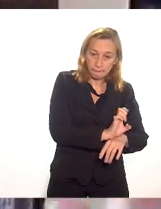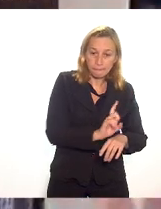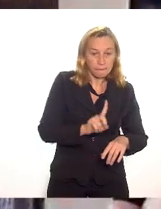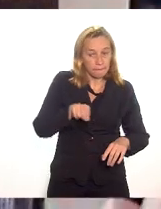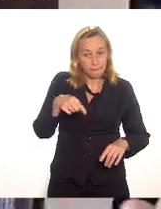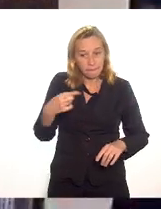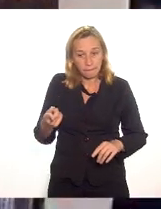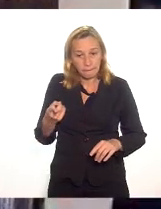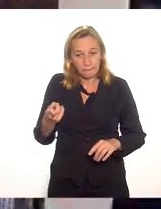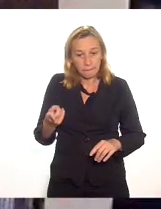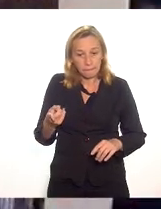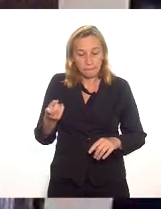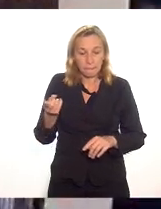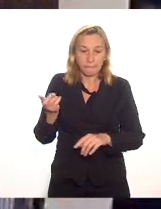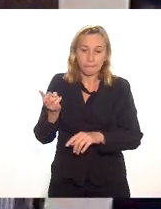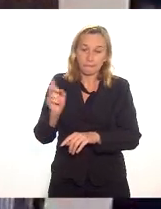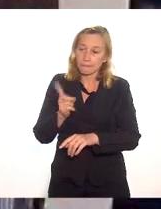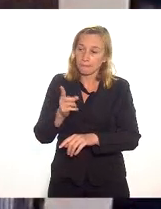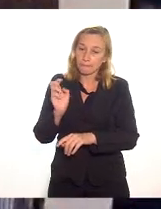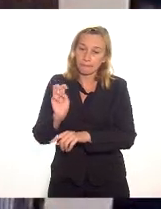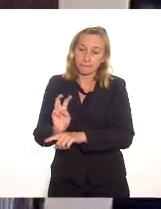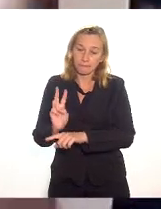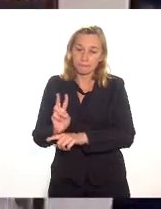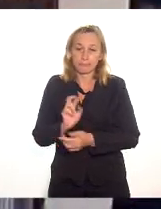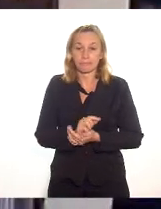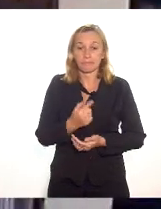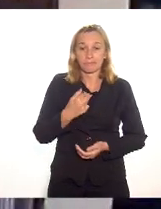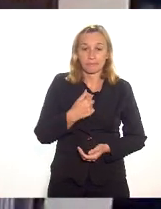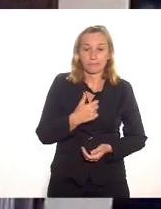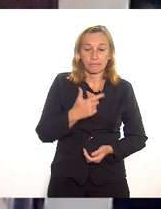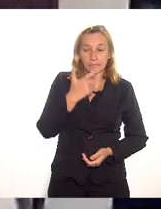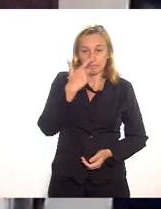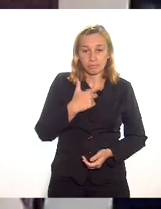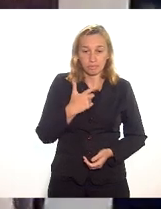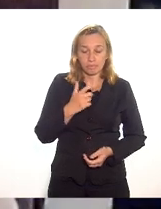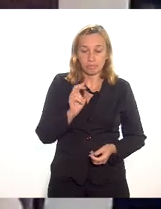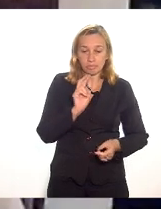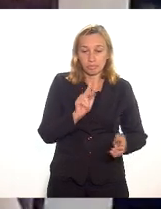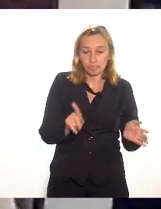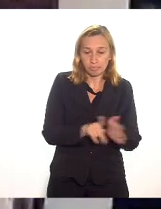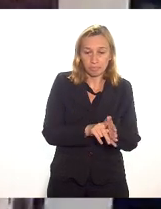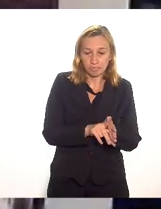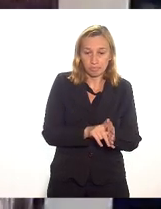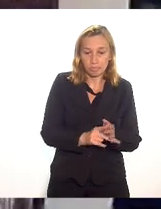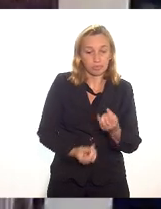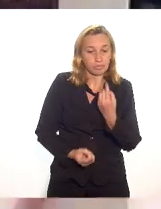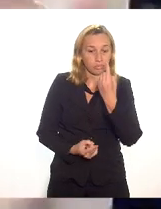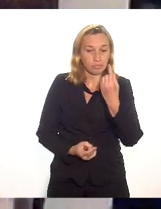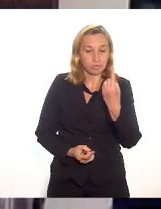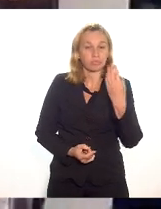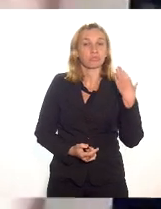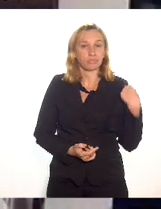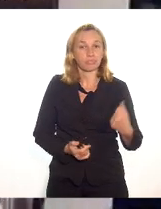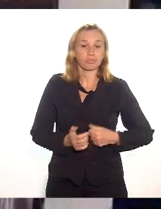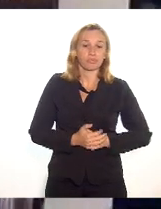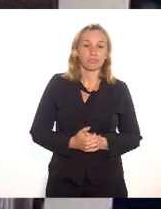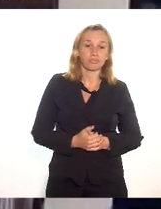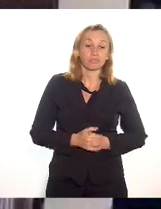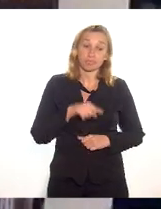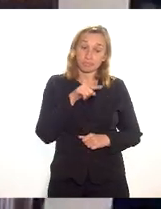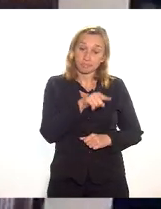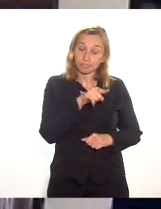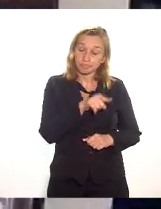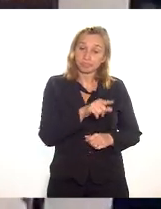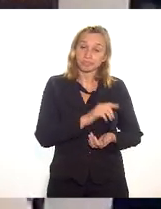não defendem um Estado mínimo. Eu sou do lado, porque nós temos que ter um lado. Eu sou do lado daqueles